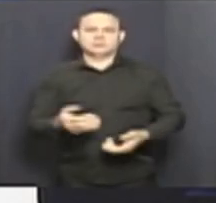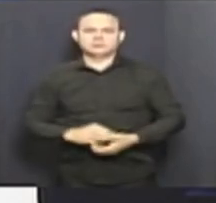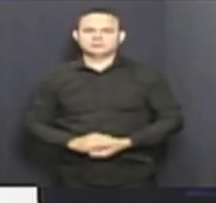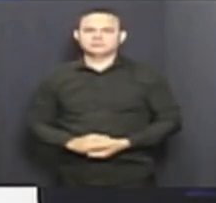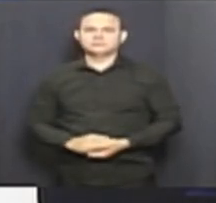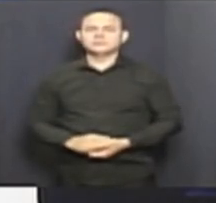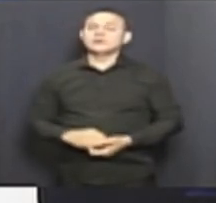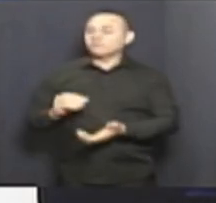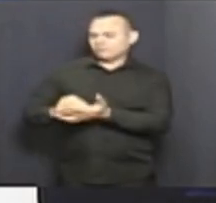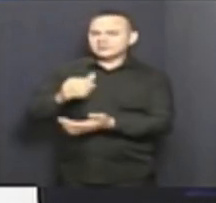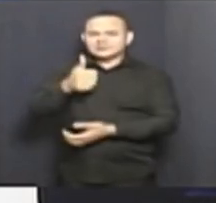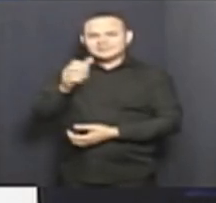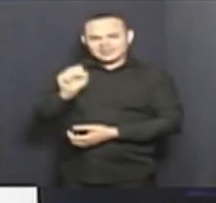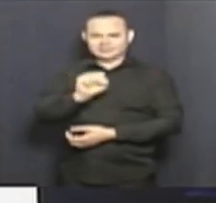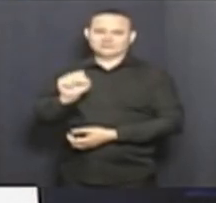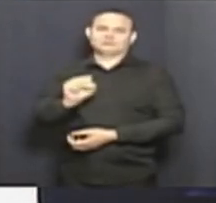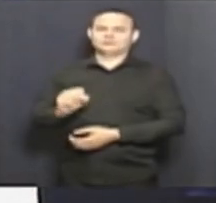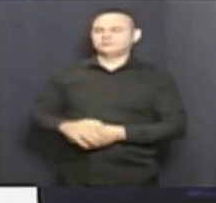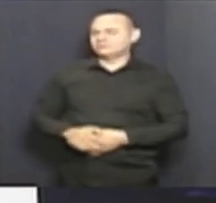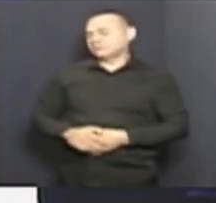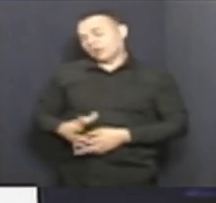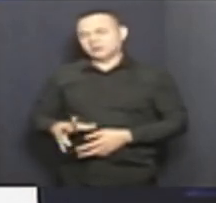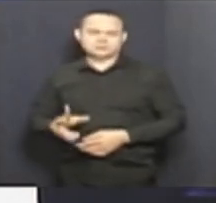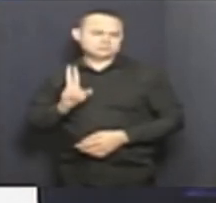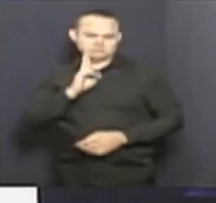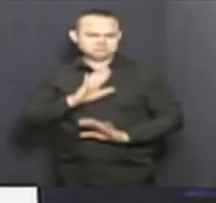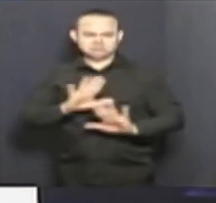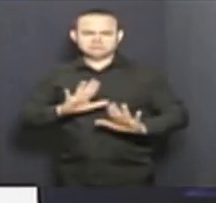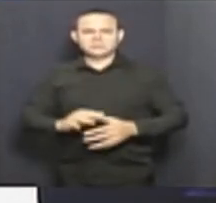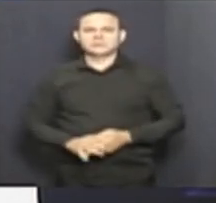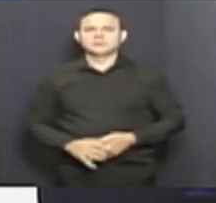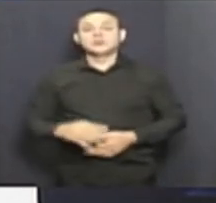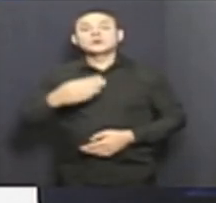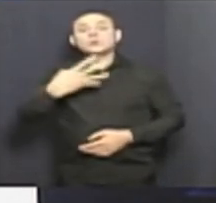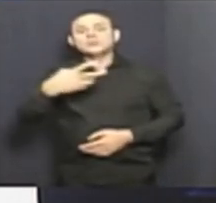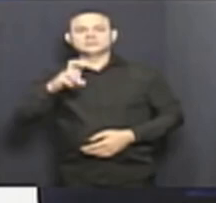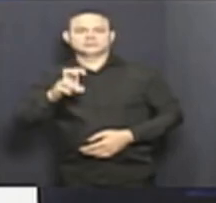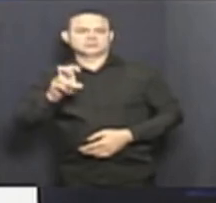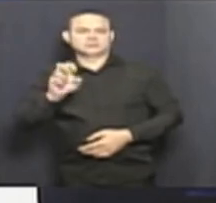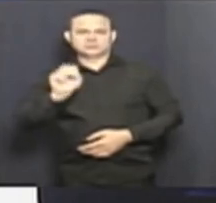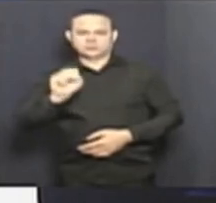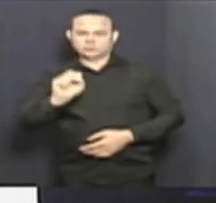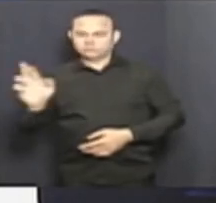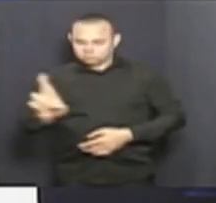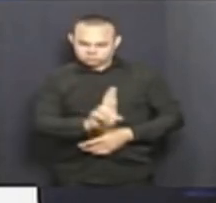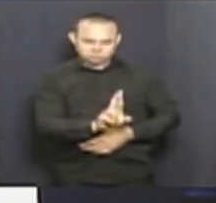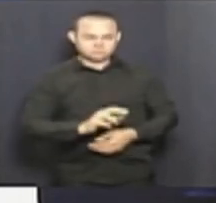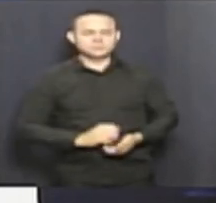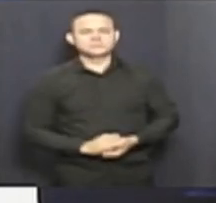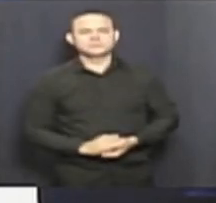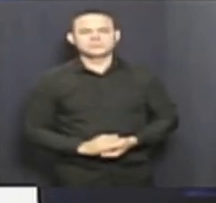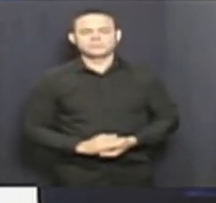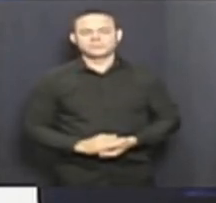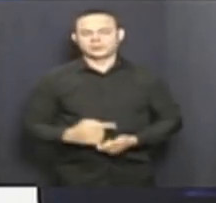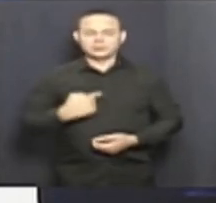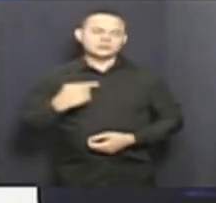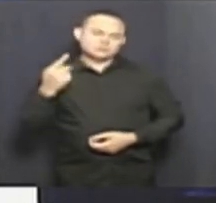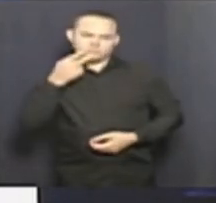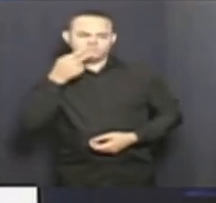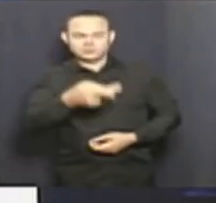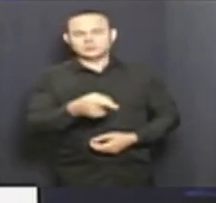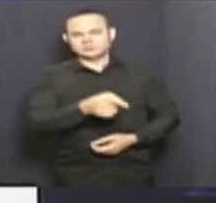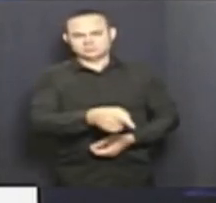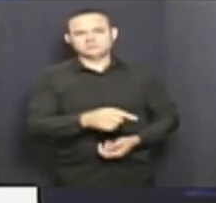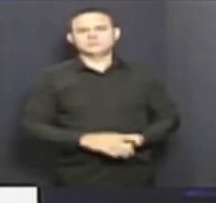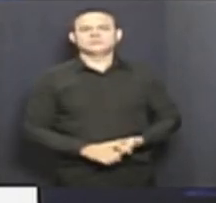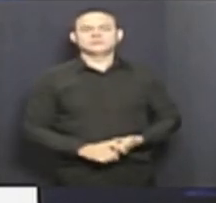e 46 segundos quero dizer candidata que nós temos